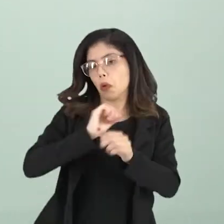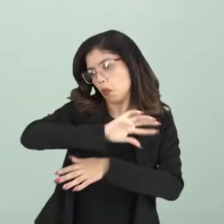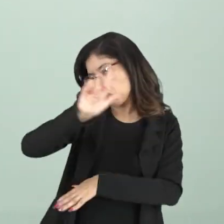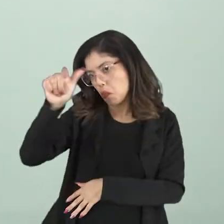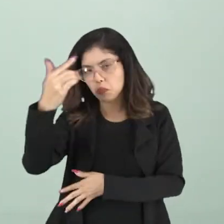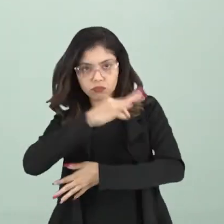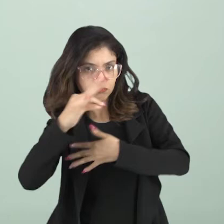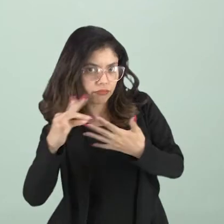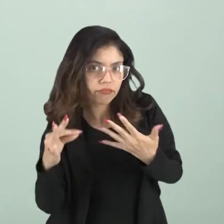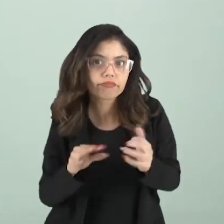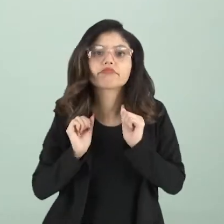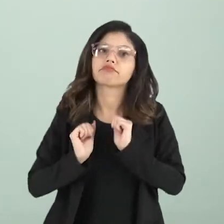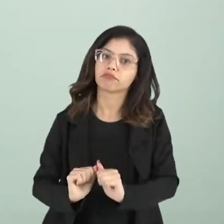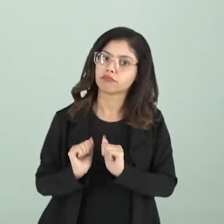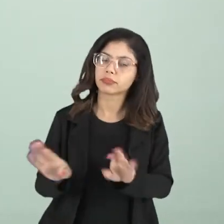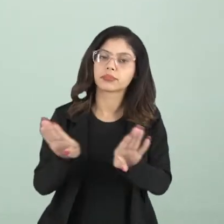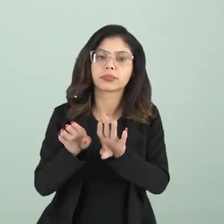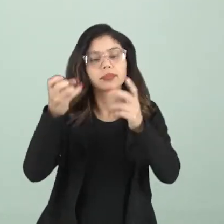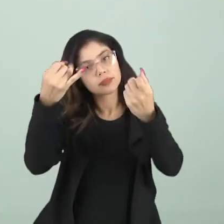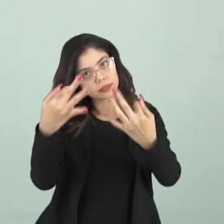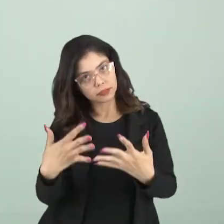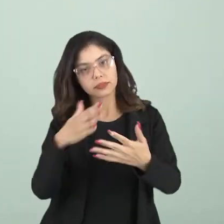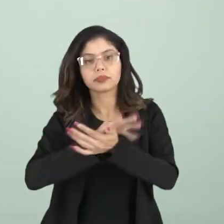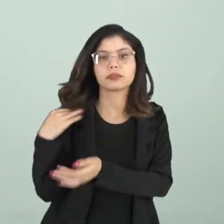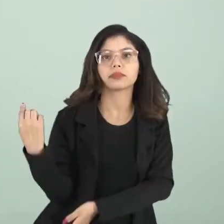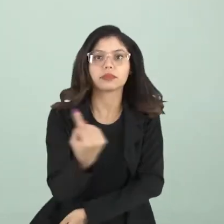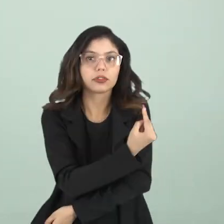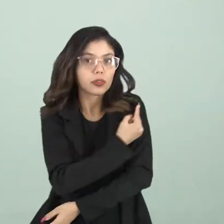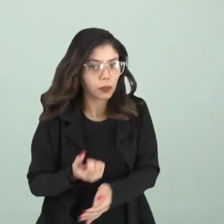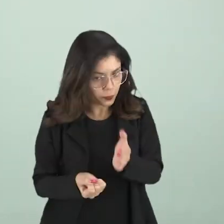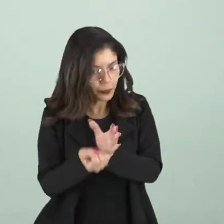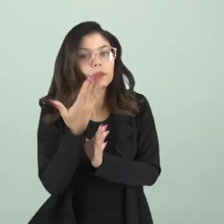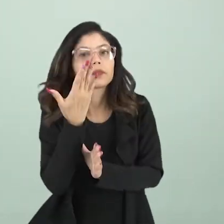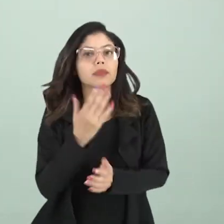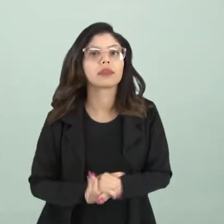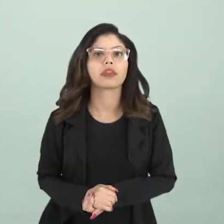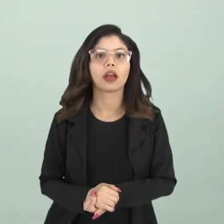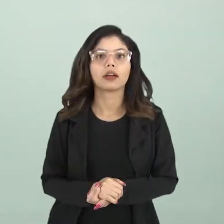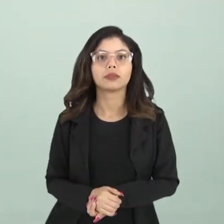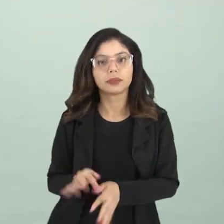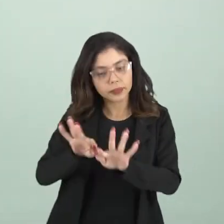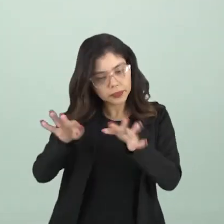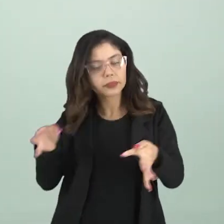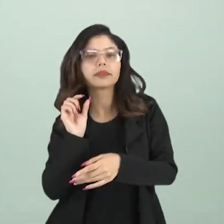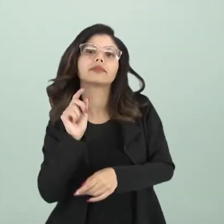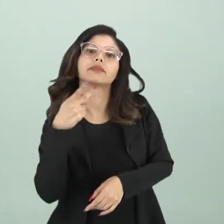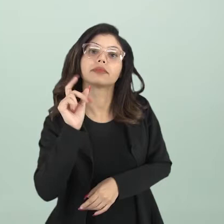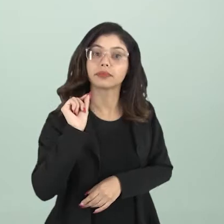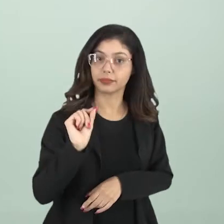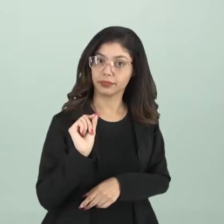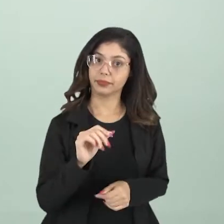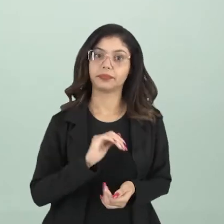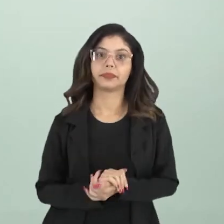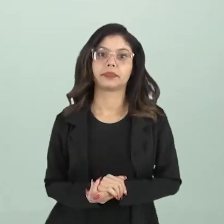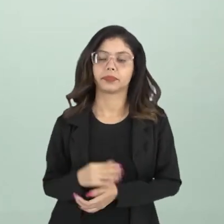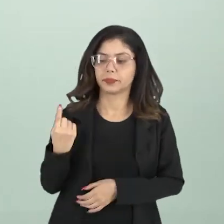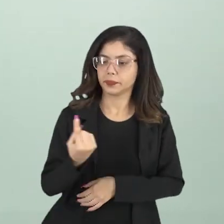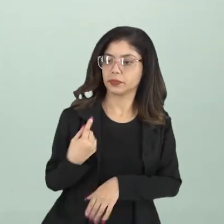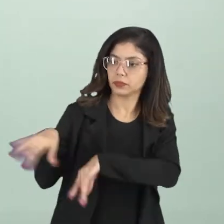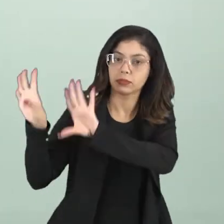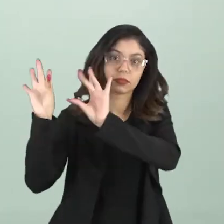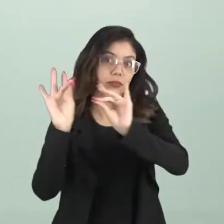posso mencionar, que são anteriores à nossa existência. Isso implica dizer o quê? Que o indivíduo tem